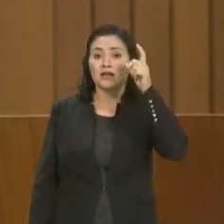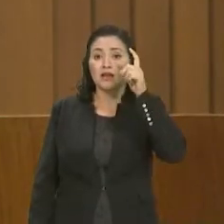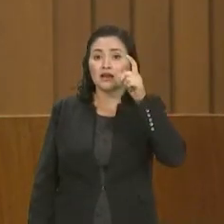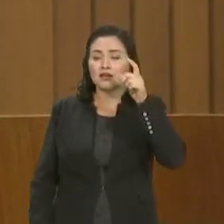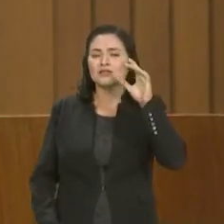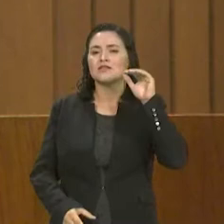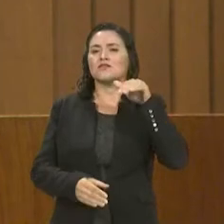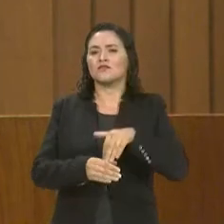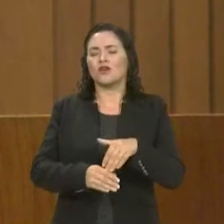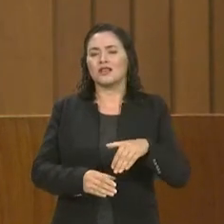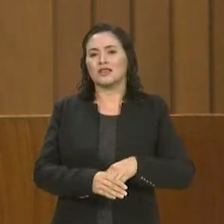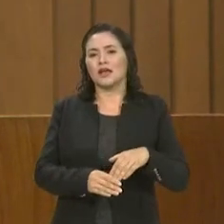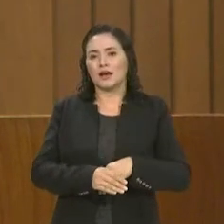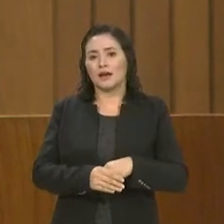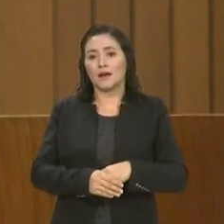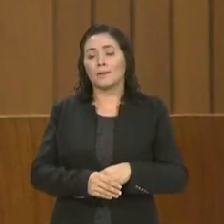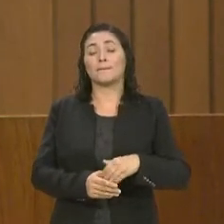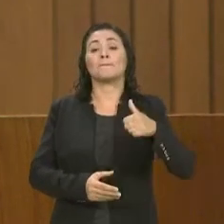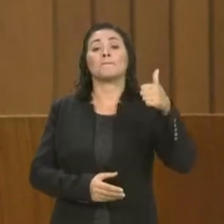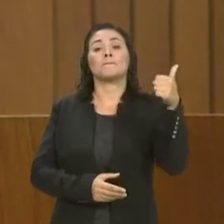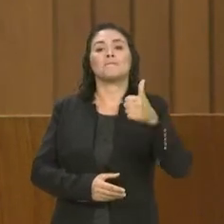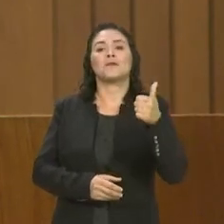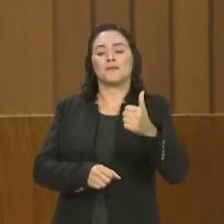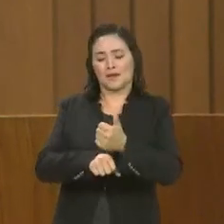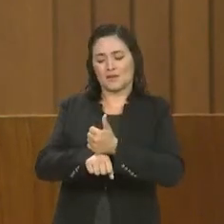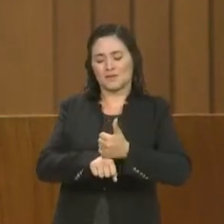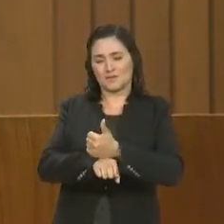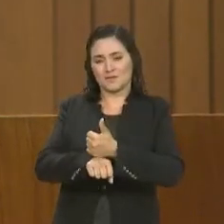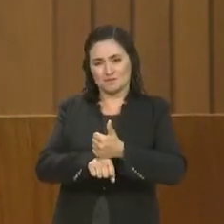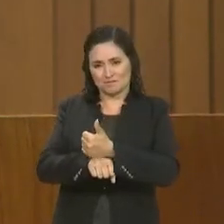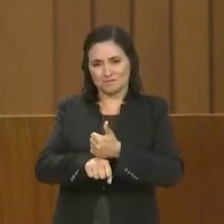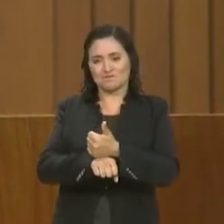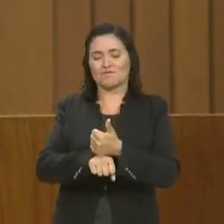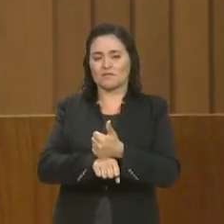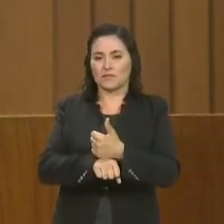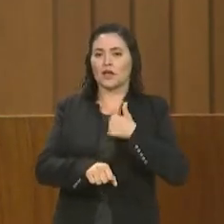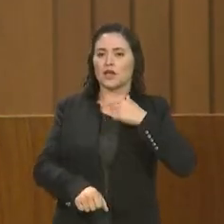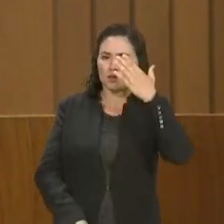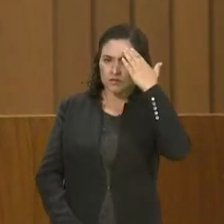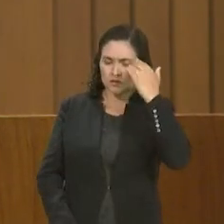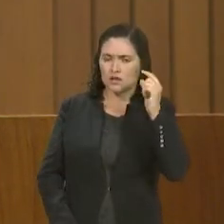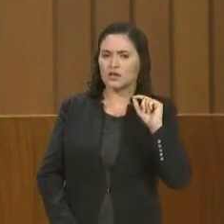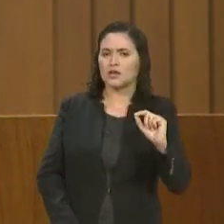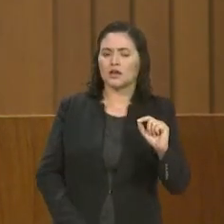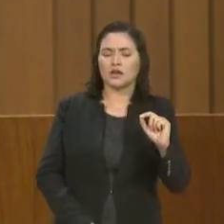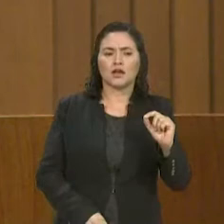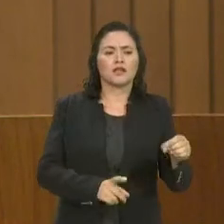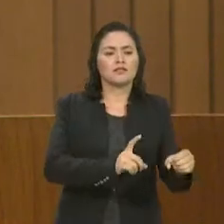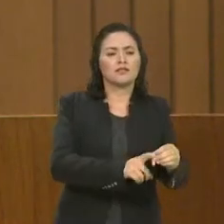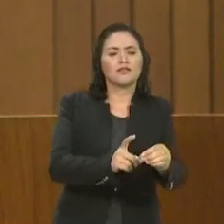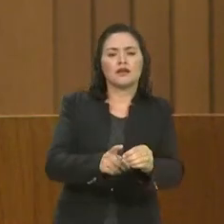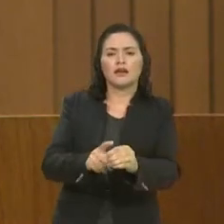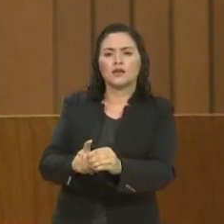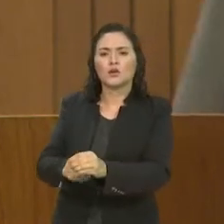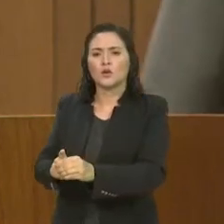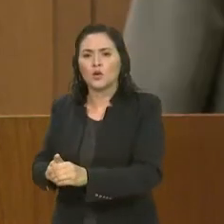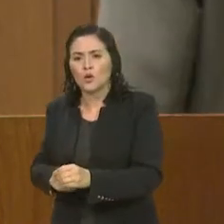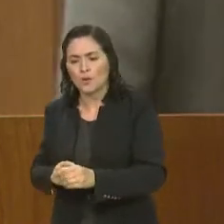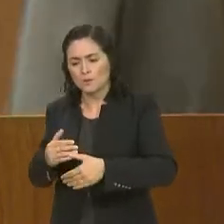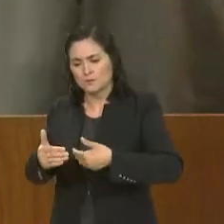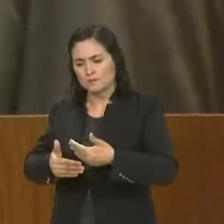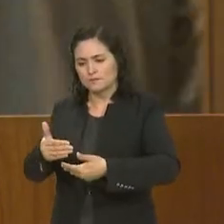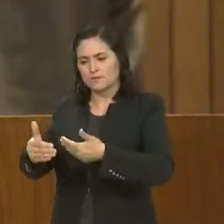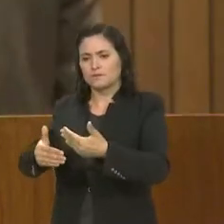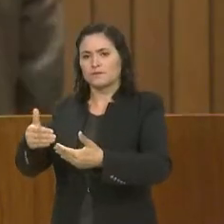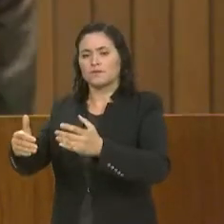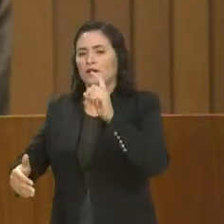tenho certeza que esses ataques que estão fazendo com o doutor Laésio Bonfim nada mais é do que fruto do crescimento